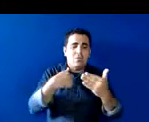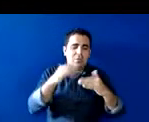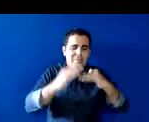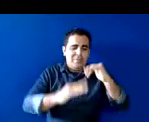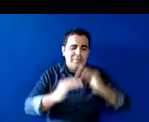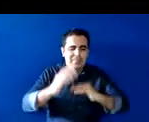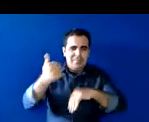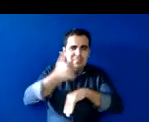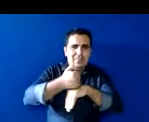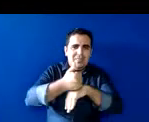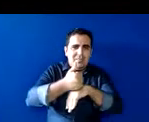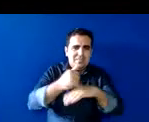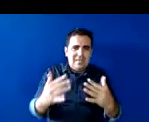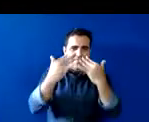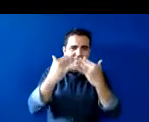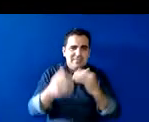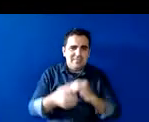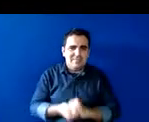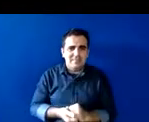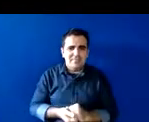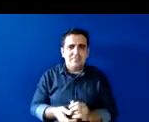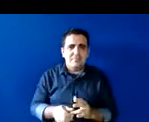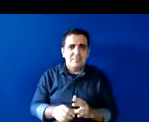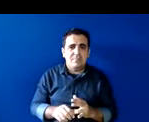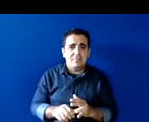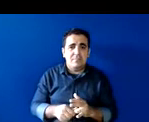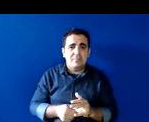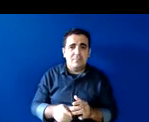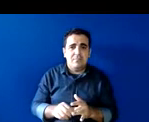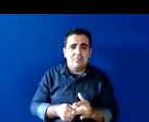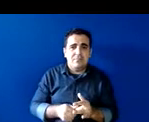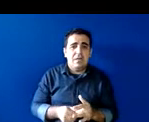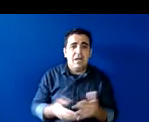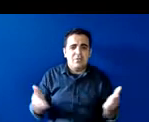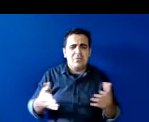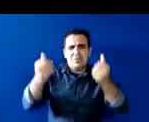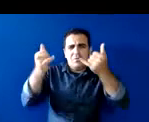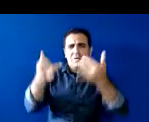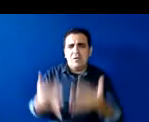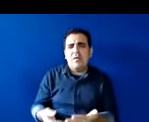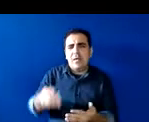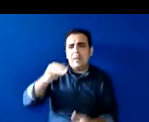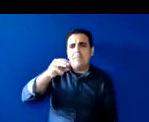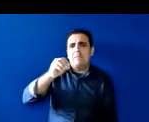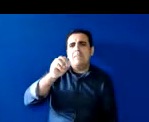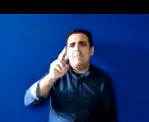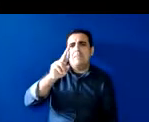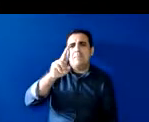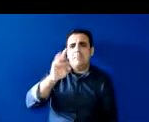profissionais da atenção. E aqui, só falando um pouquinho sobre morte materna, né,